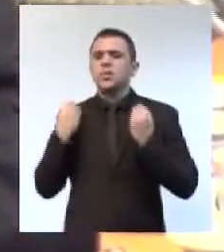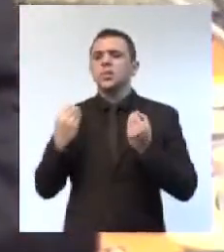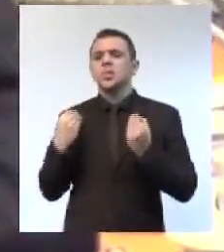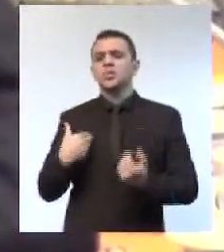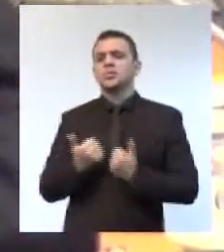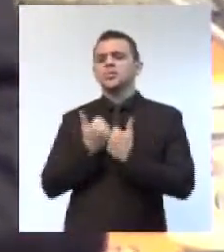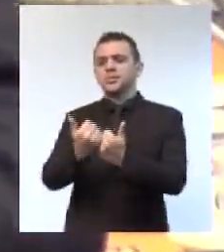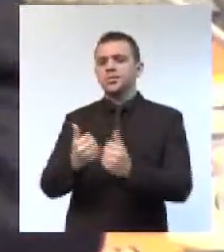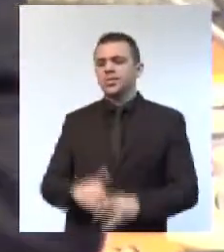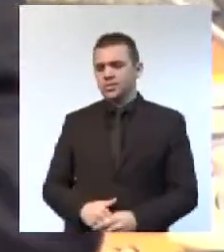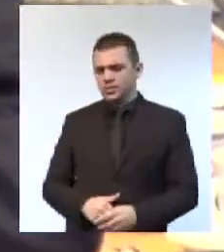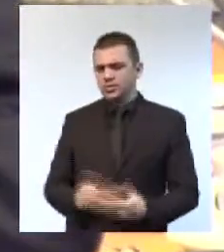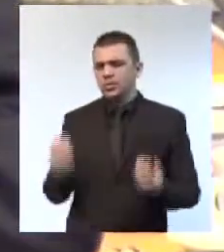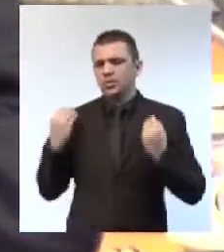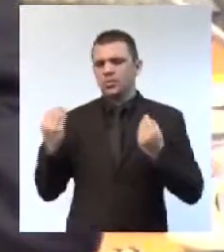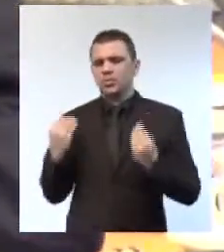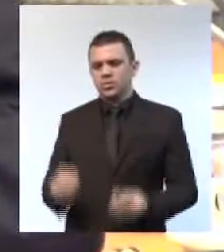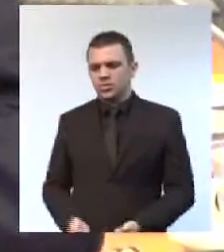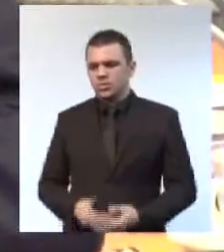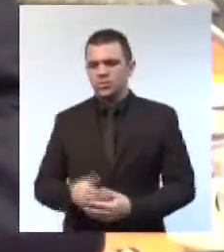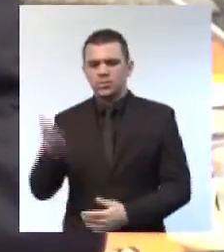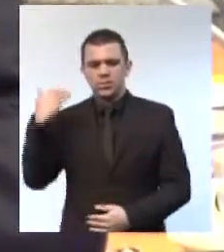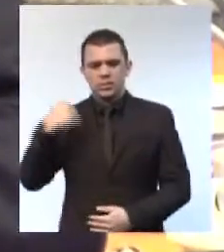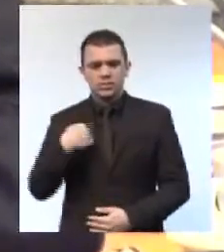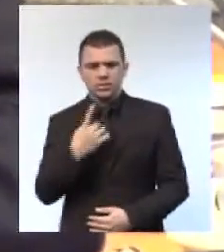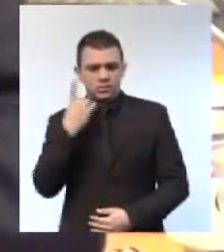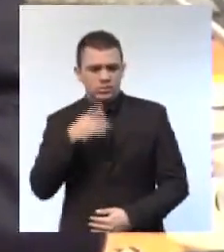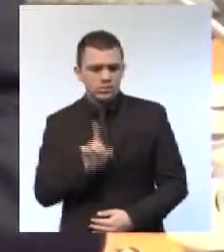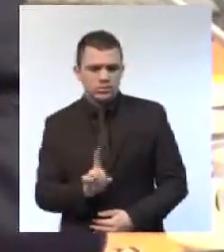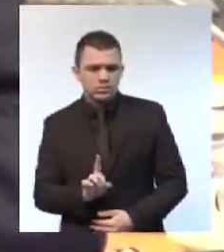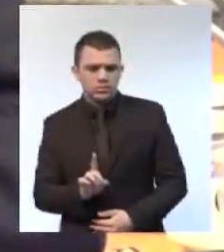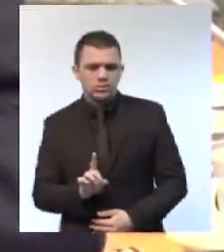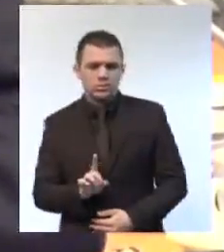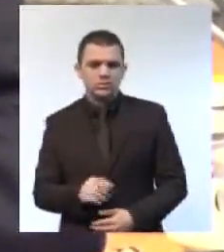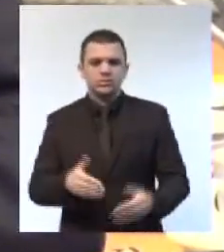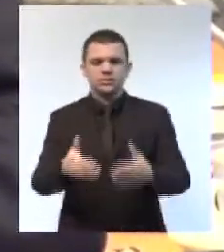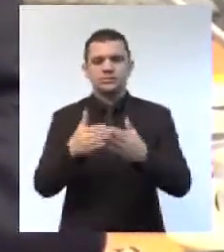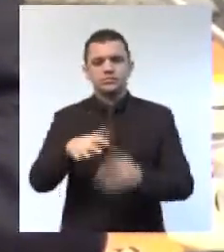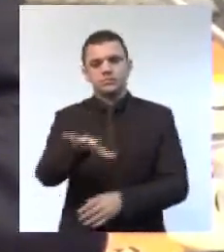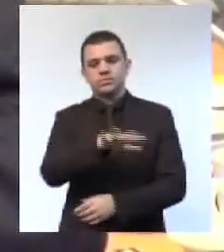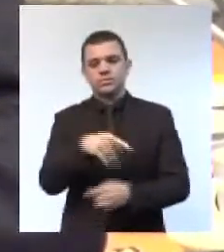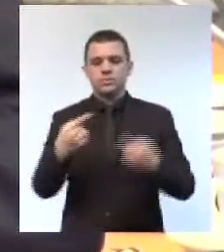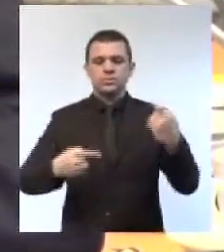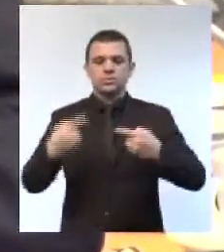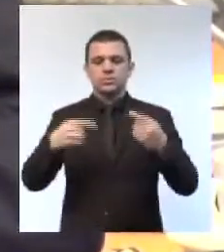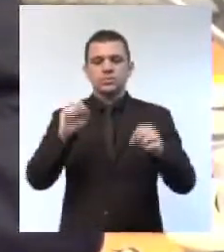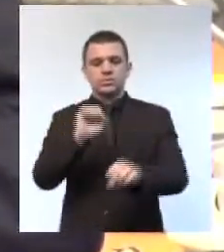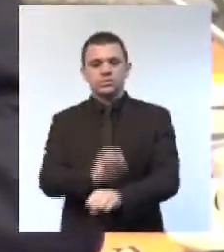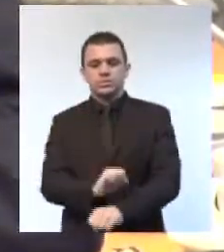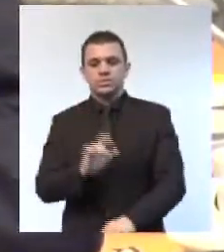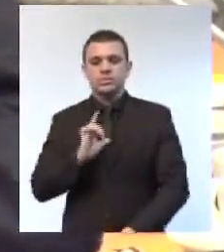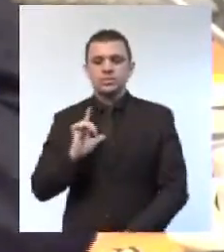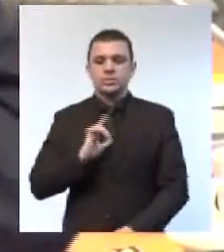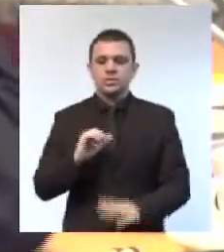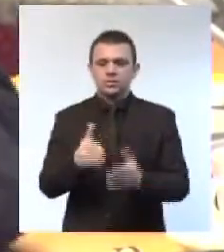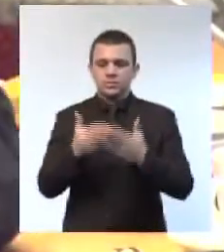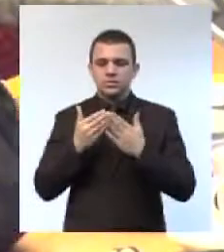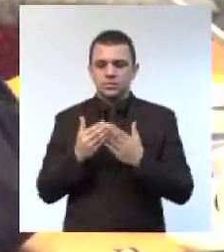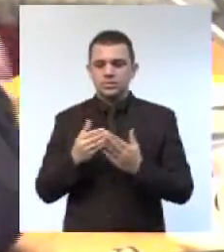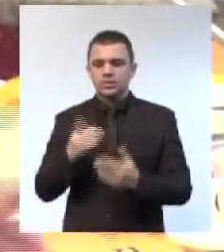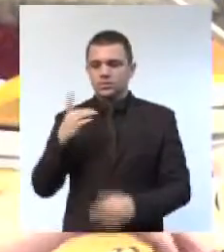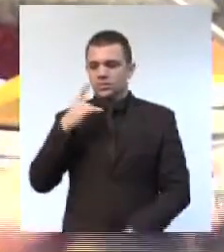que eu poderia apoiar o tempo já encerrou. Eu peço aos deputados que encerrem a discussão. Como eu poderia... Deputado Eduardo, conclua seu